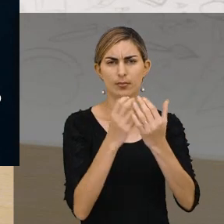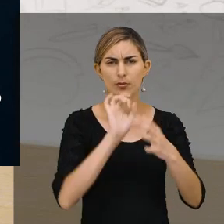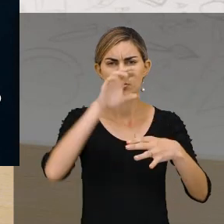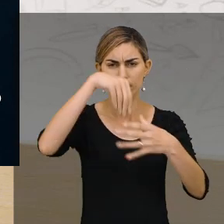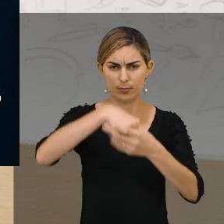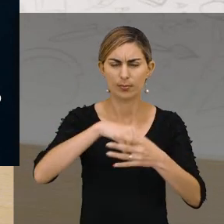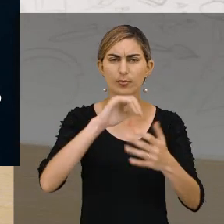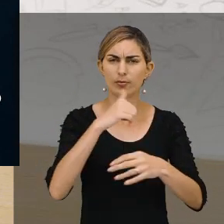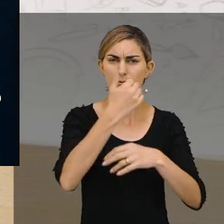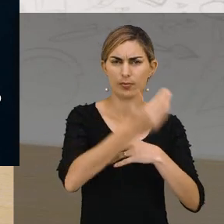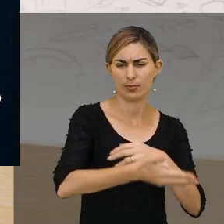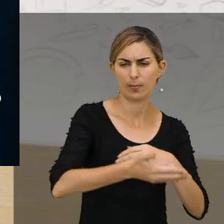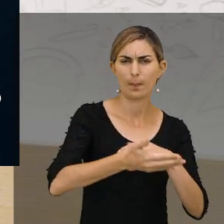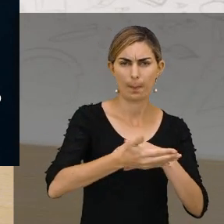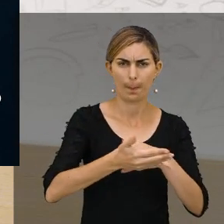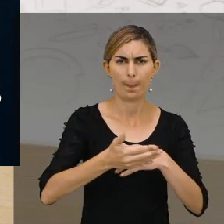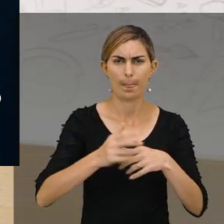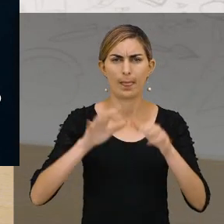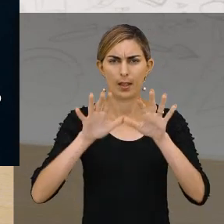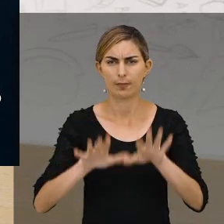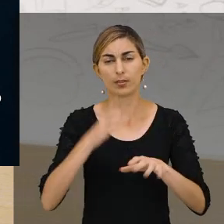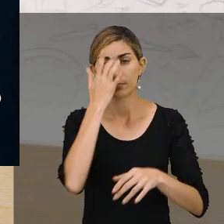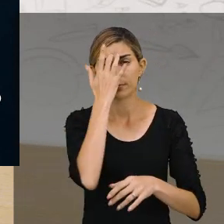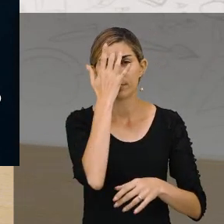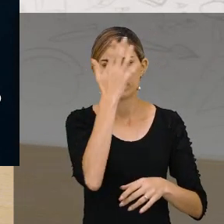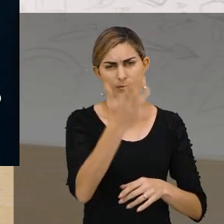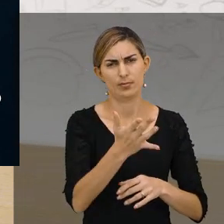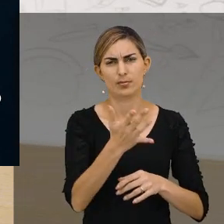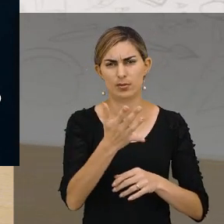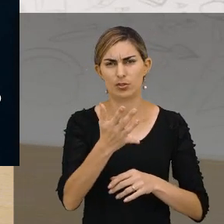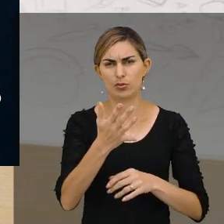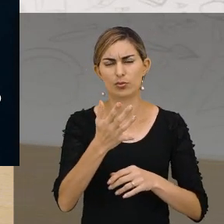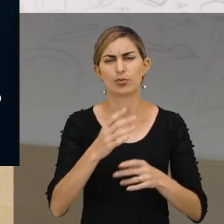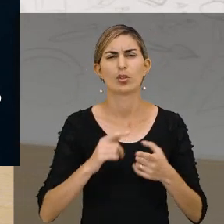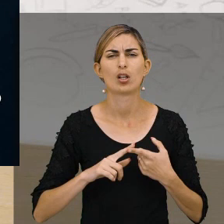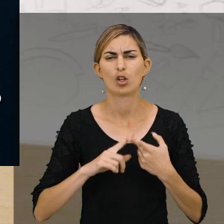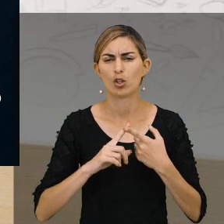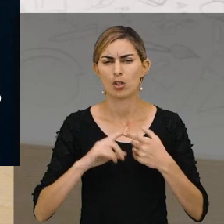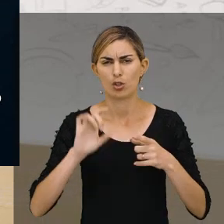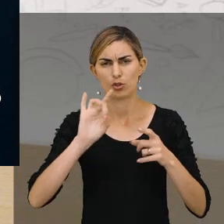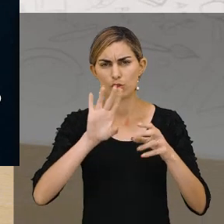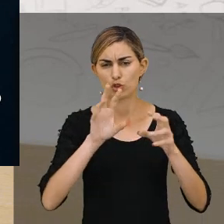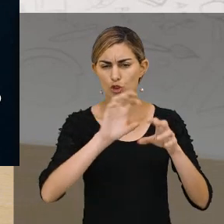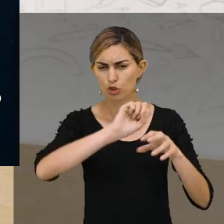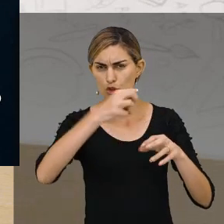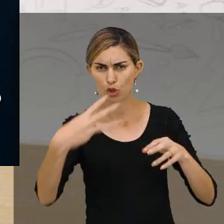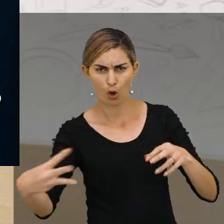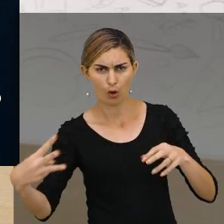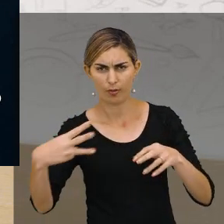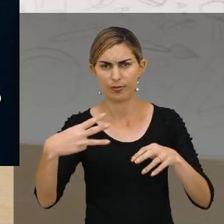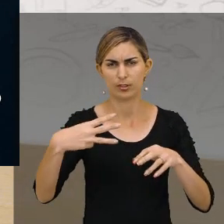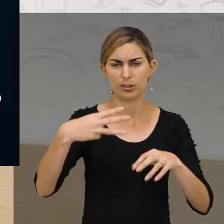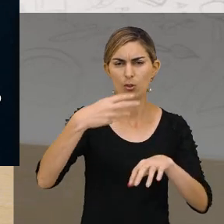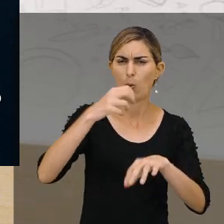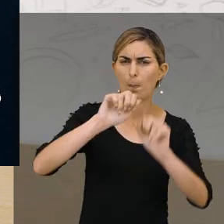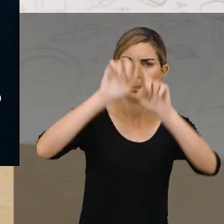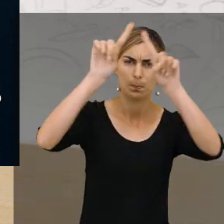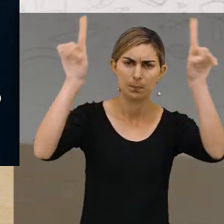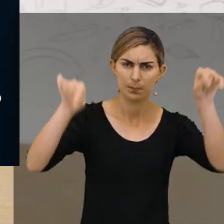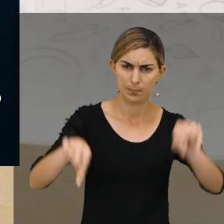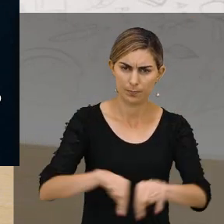só interna como externa, né? Ficando mais fácil através do preenchimento de um tipo de software